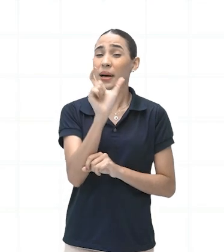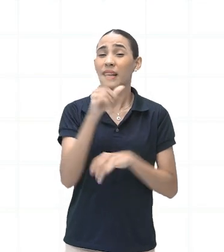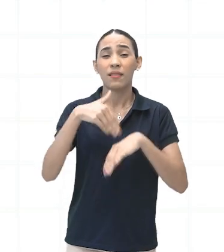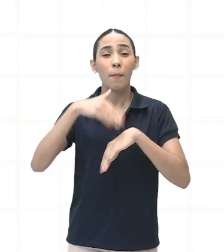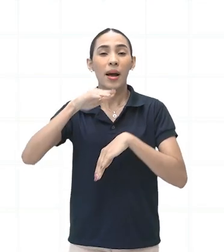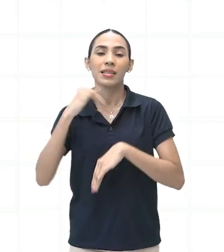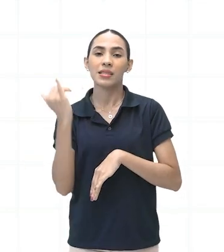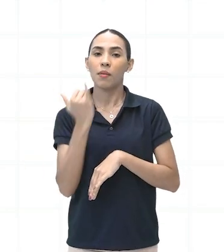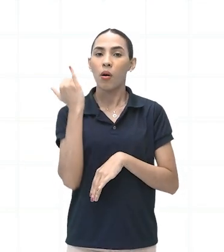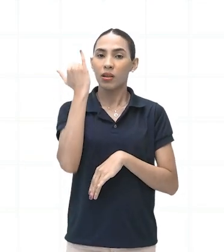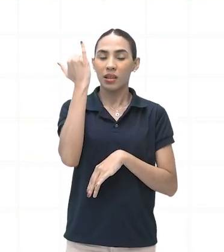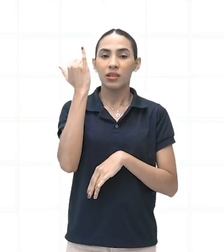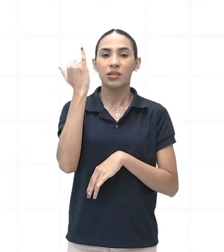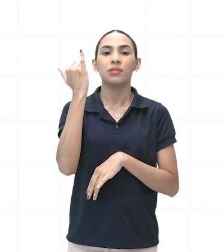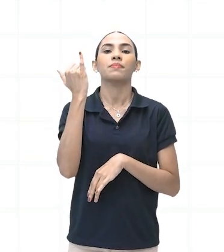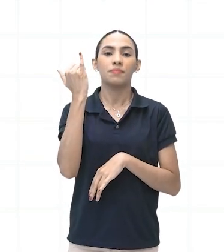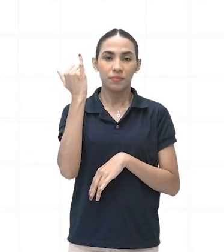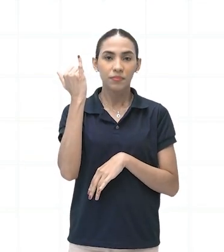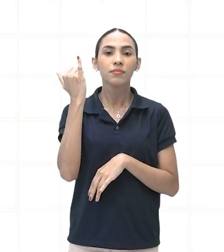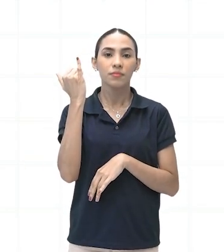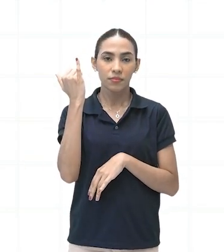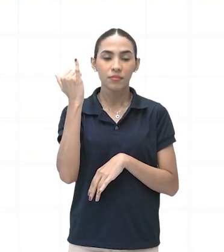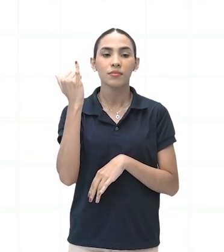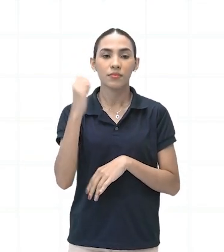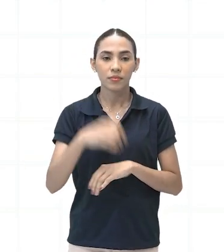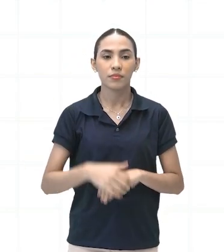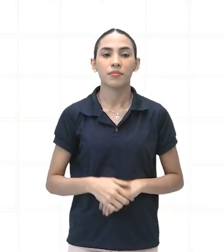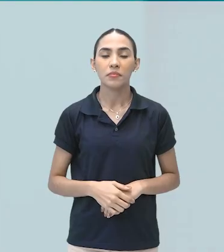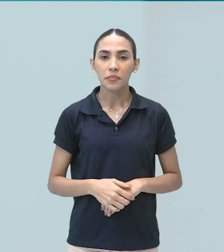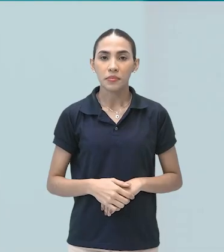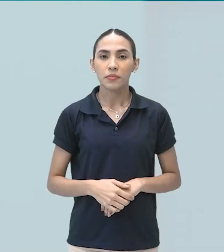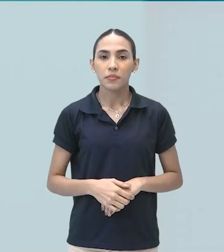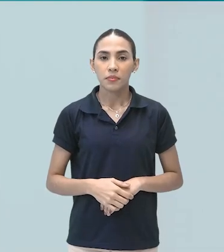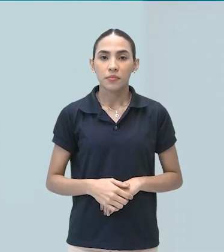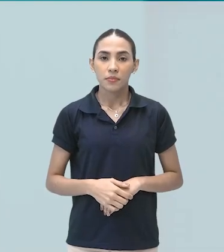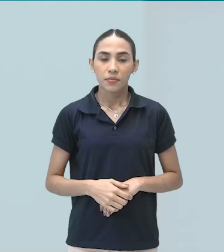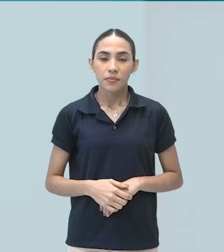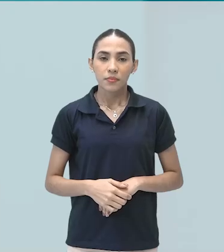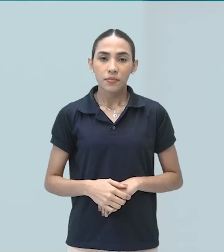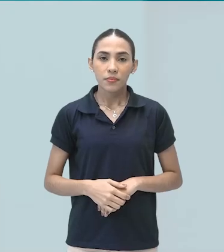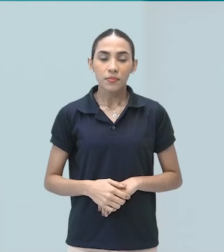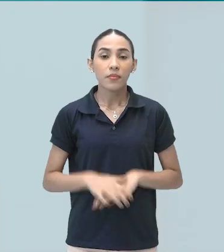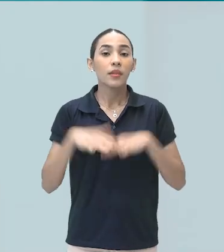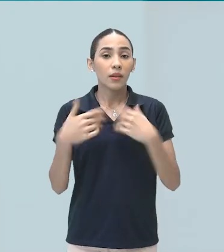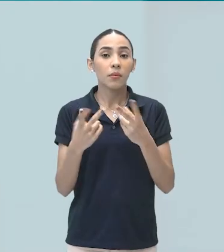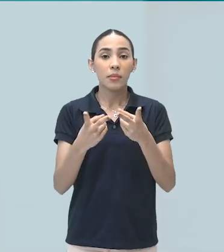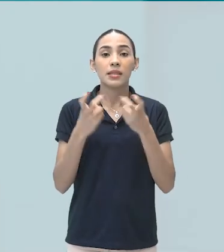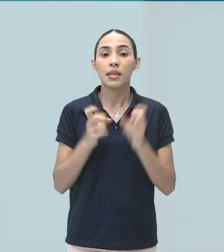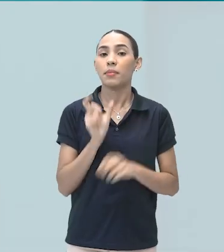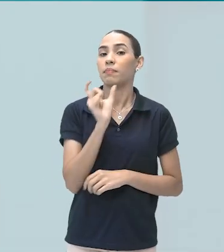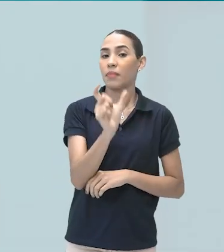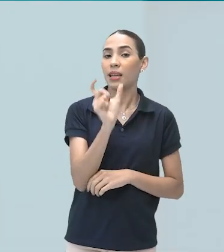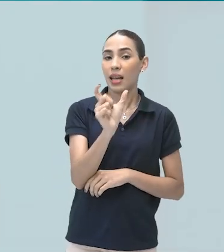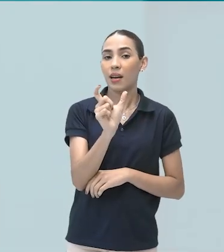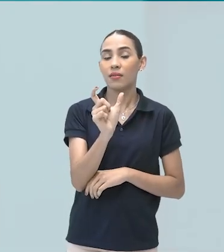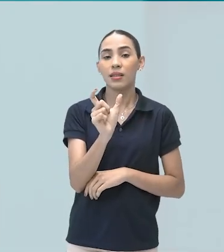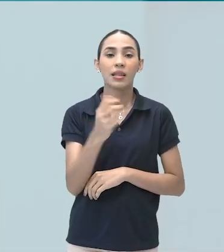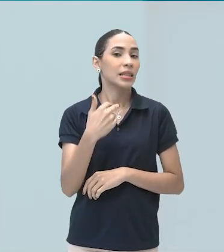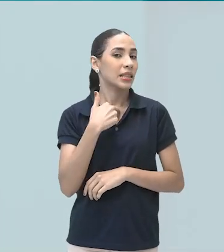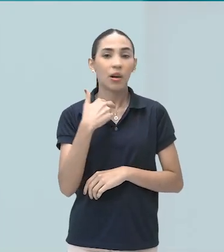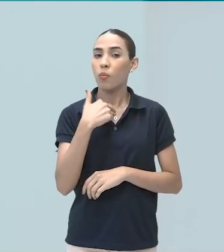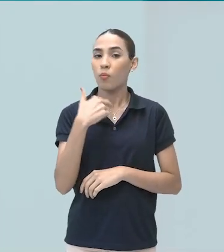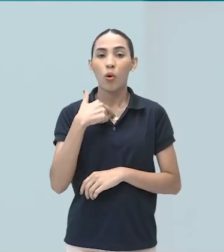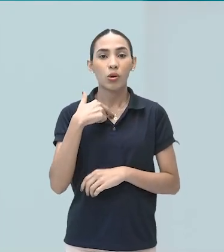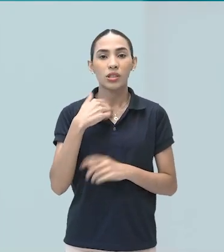esse núcleo, gente, é a palavra mais importante do sujeito. Percebe que essa palavra ela não pode